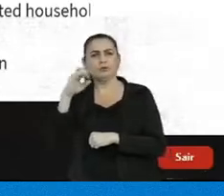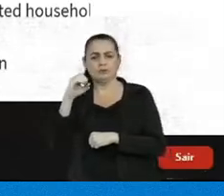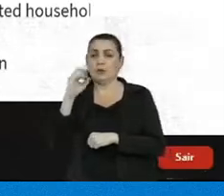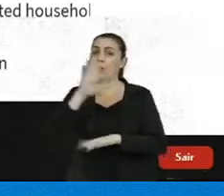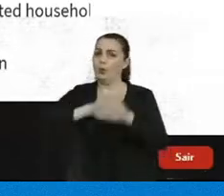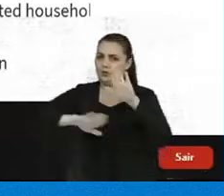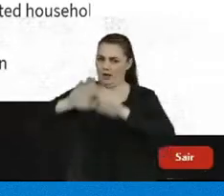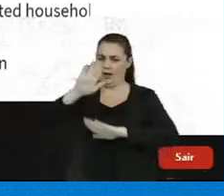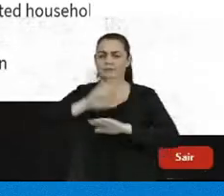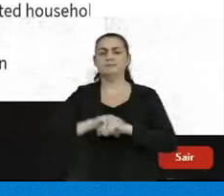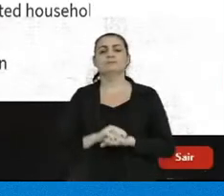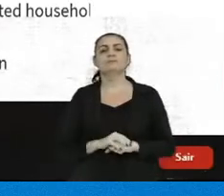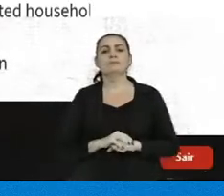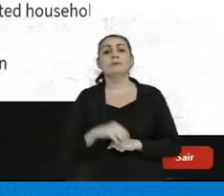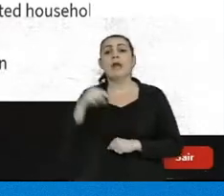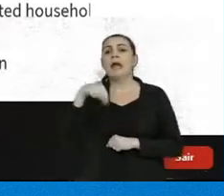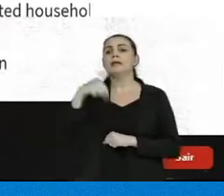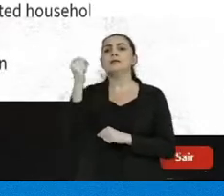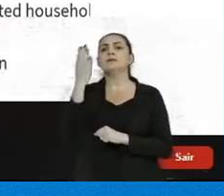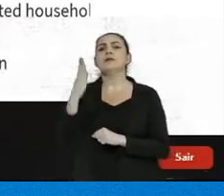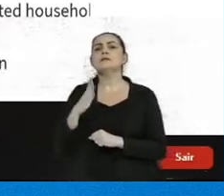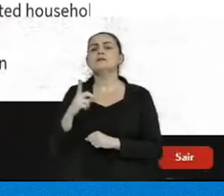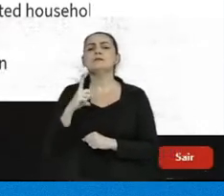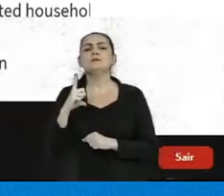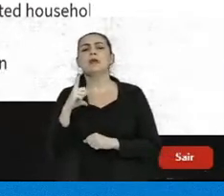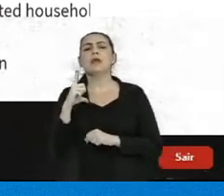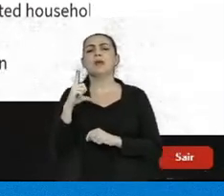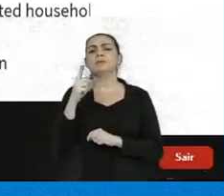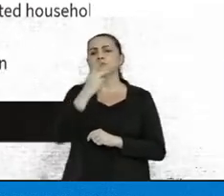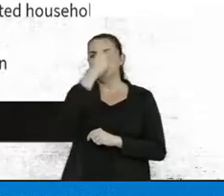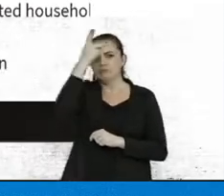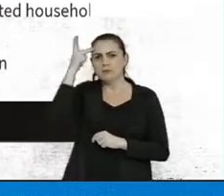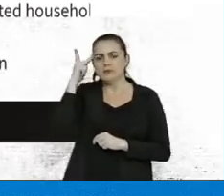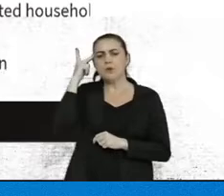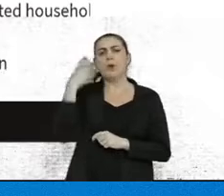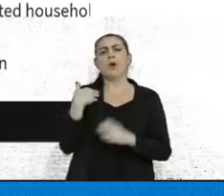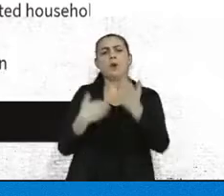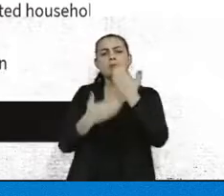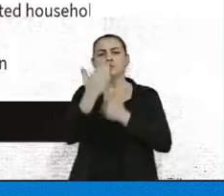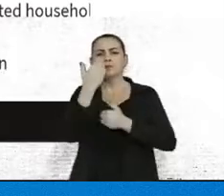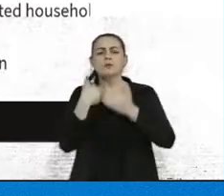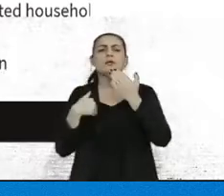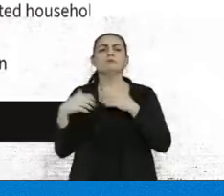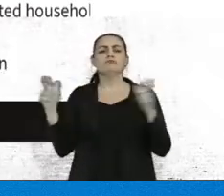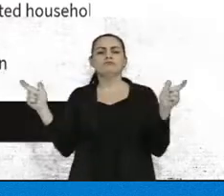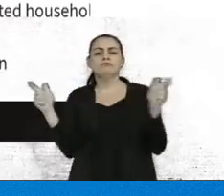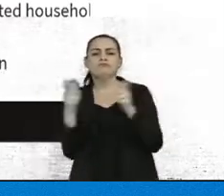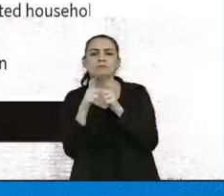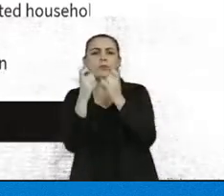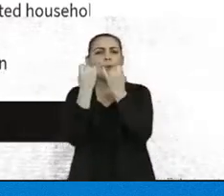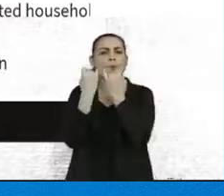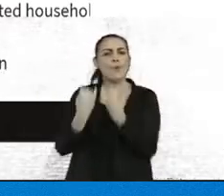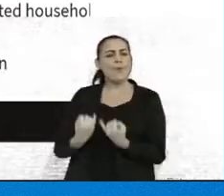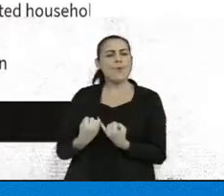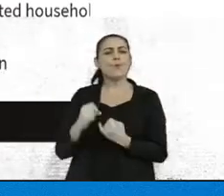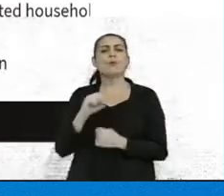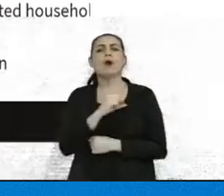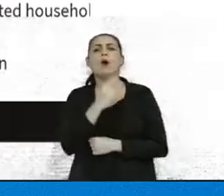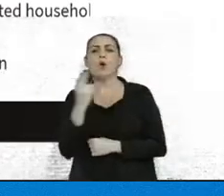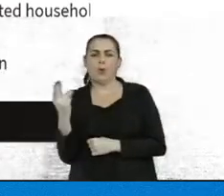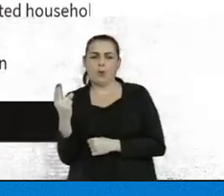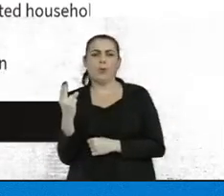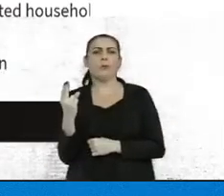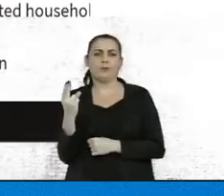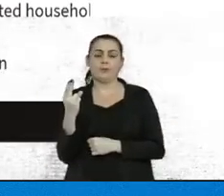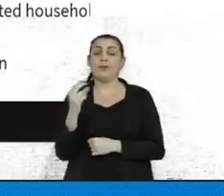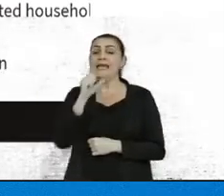pessoas consumindo através da sua dieta ou através do enriquecimento do sal. O sal aqui